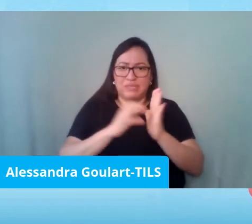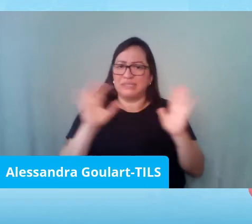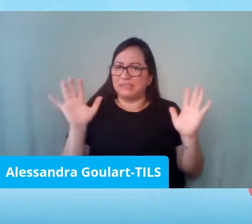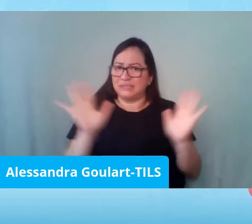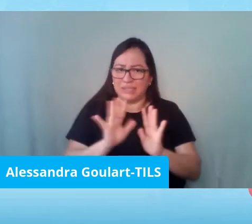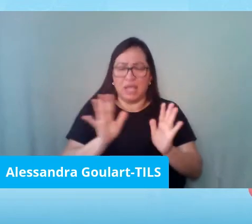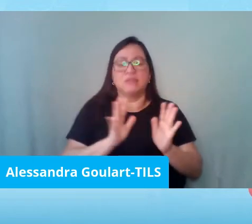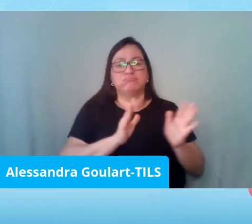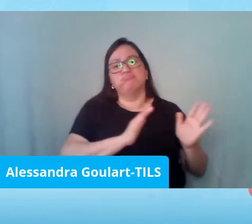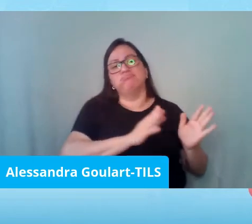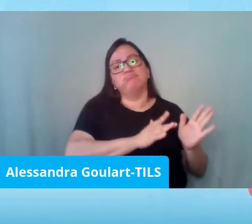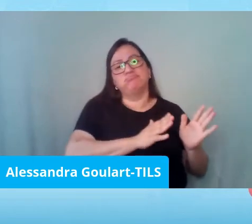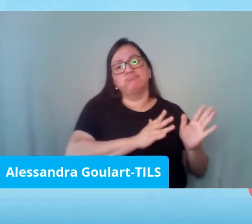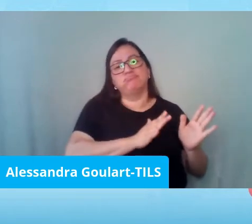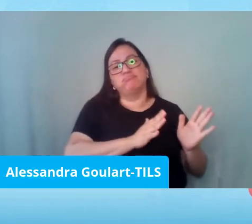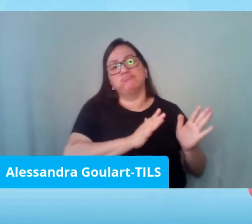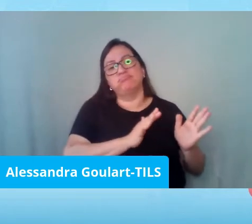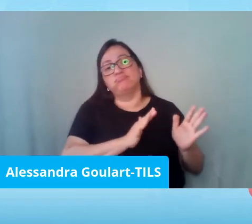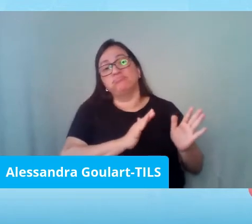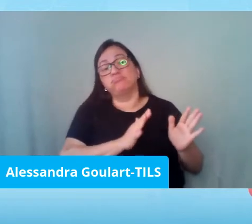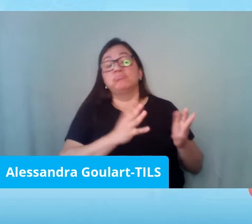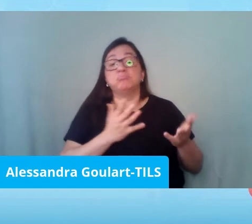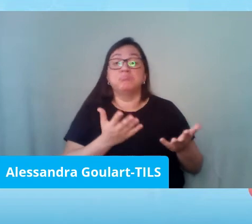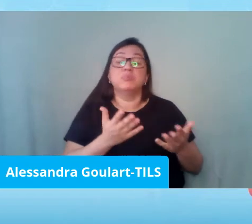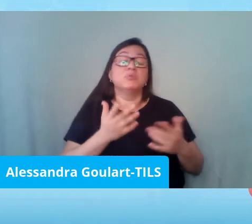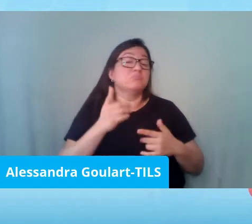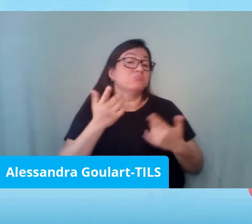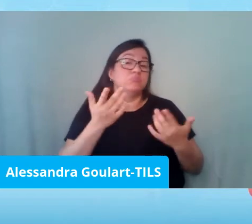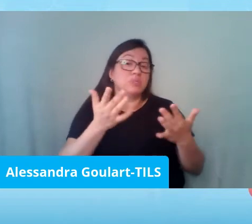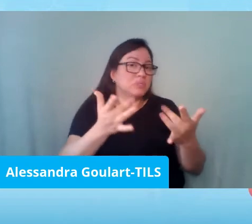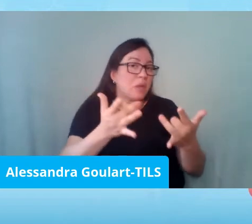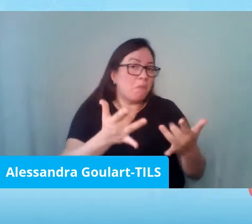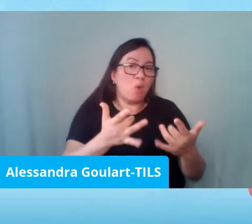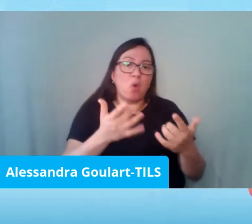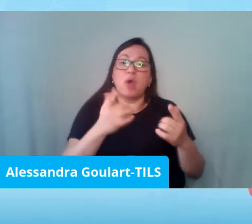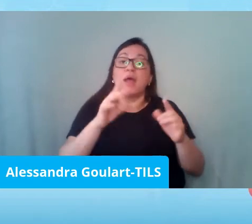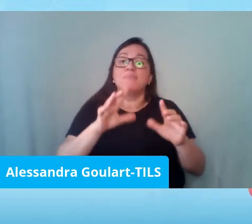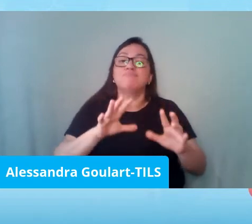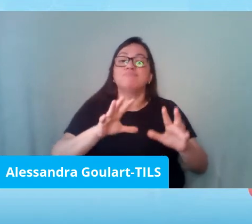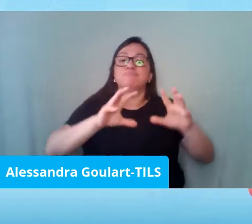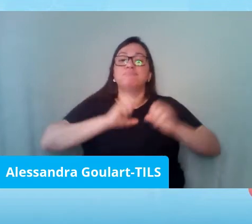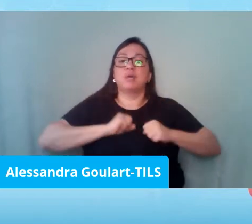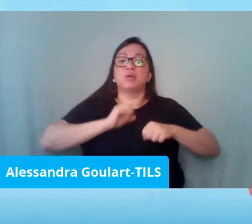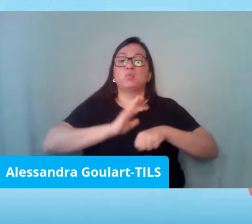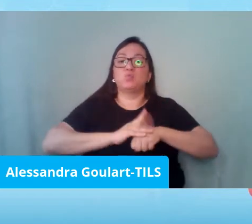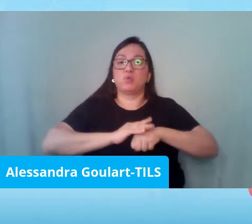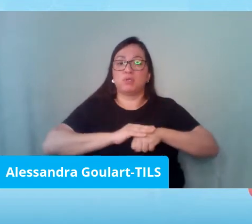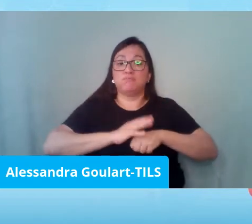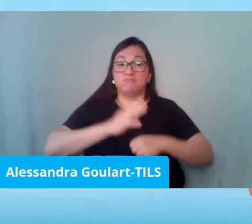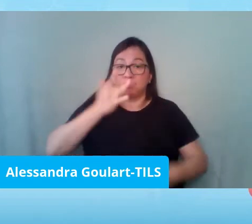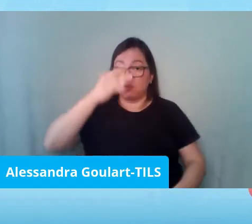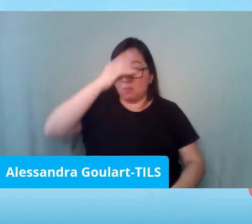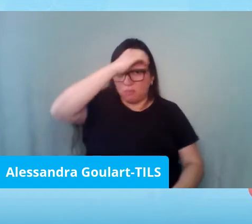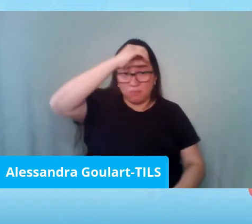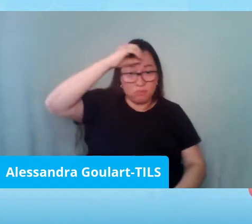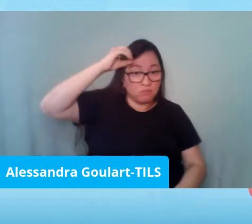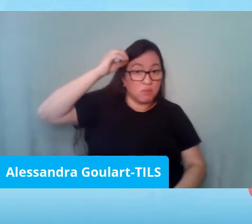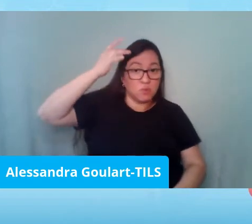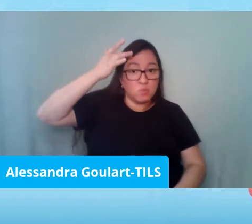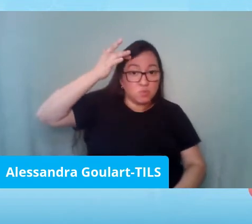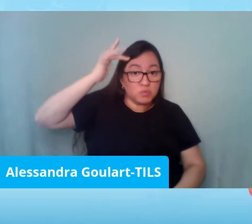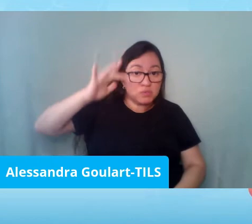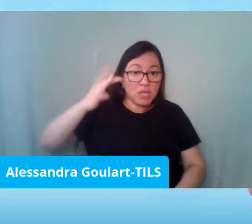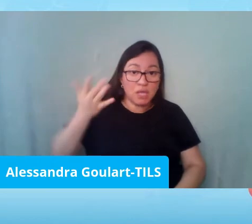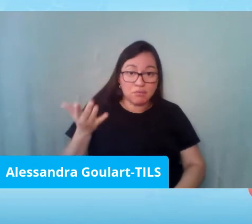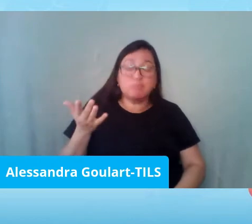longos períodos, às vezes 2 anos, e tudo bem, né? Mas que a importância de que haja uma prevenção nesse